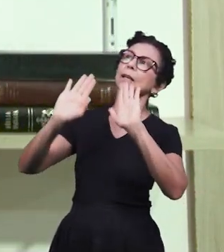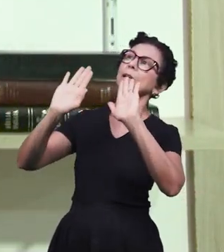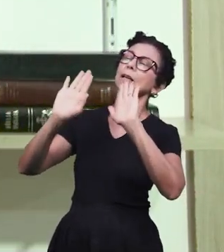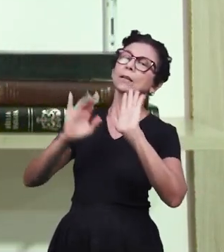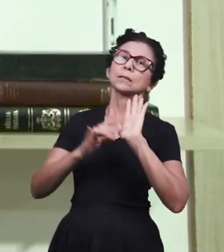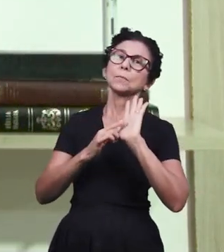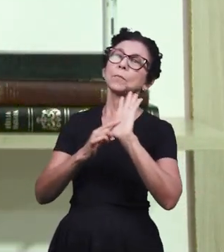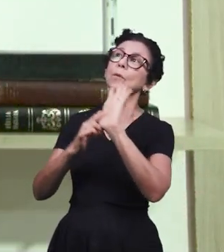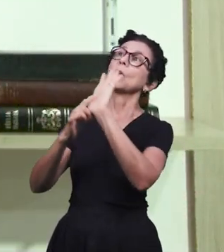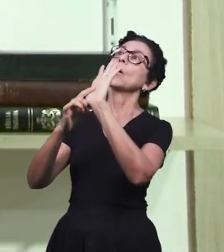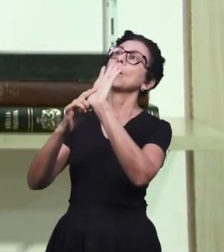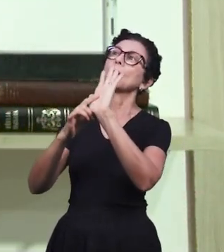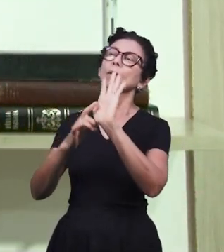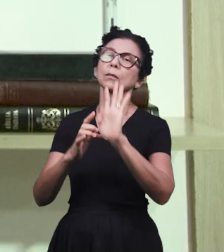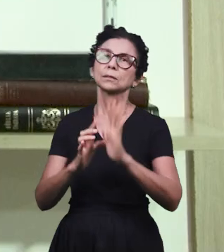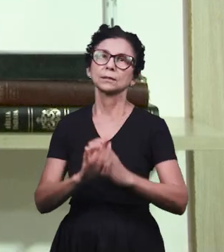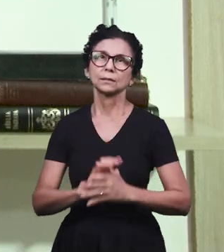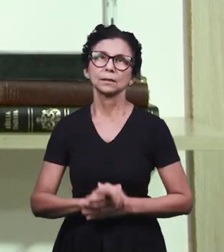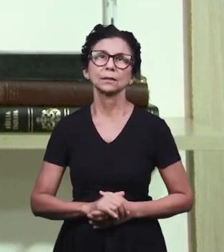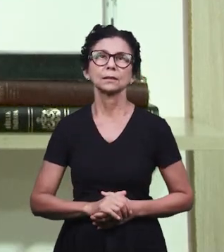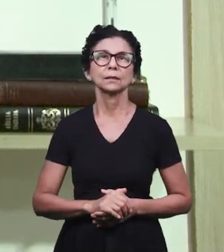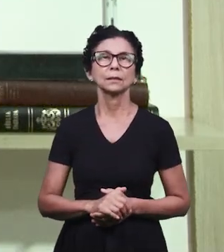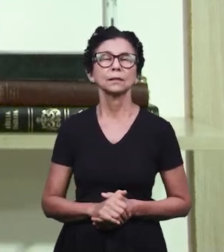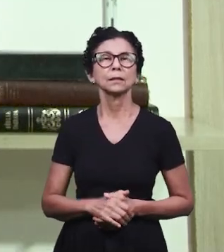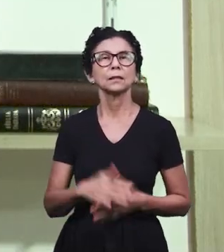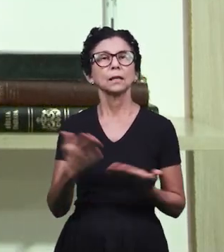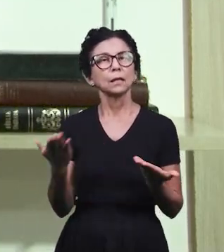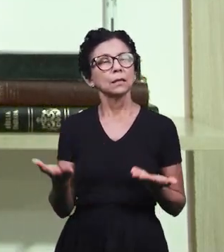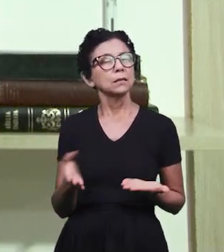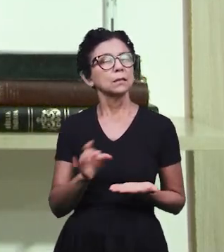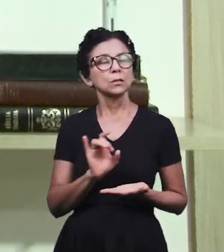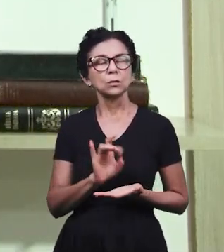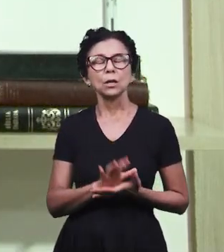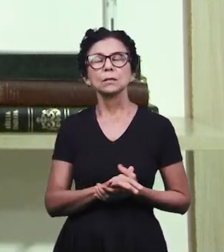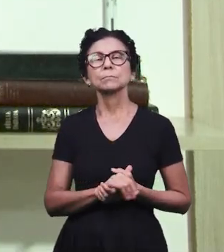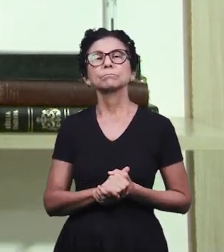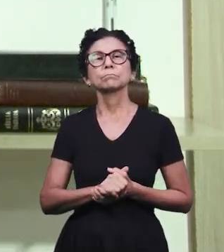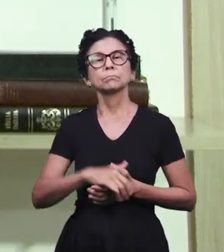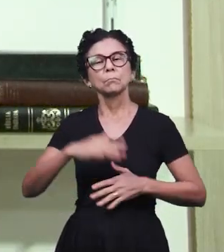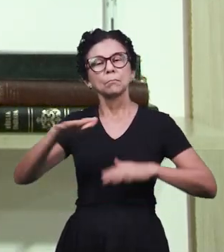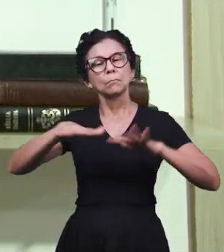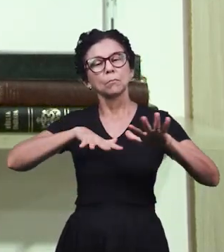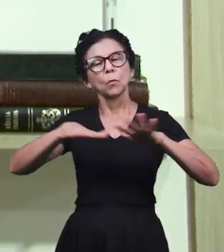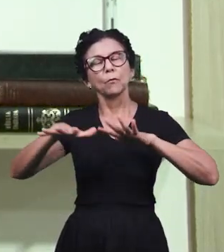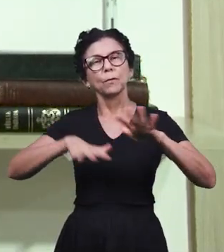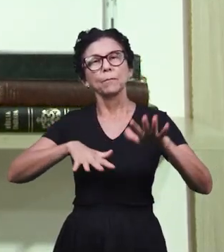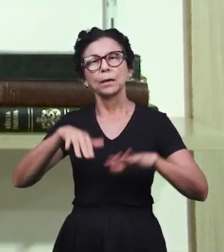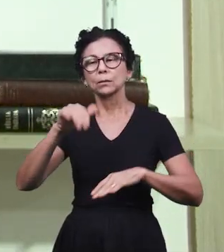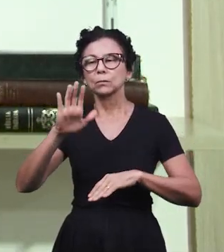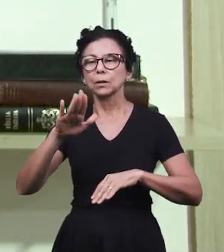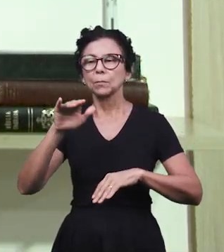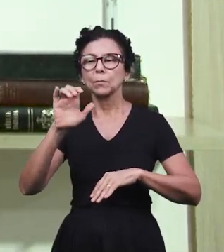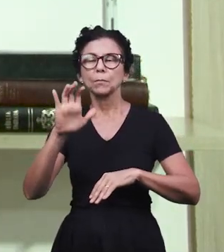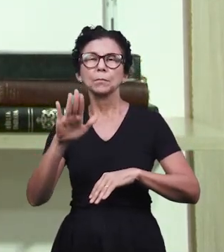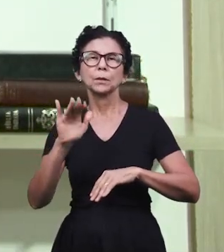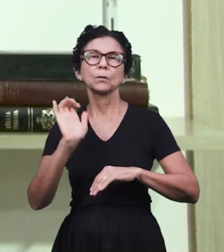dos louvores, através de trabalhar um simples chocalho. Ou podemos trazer